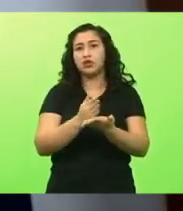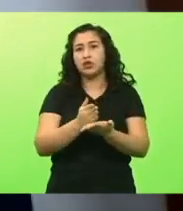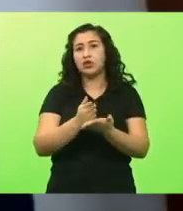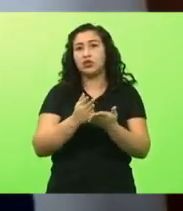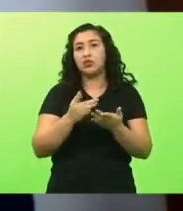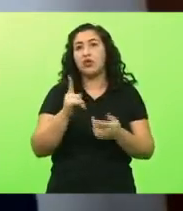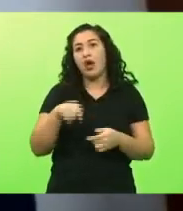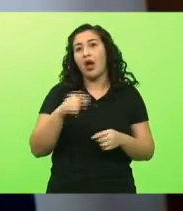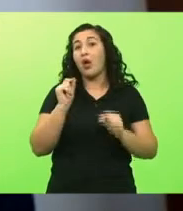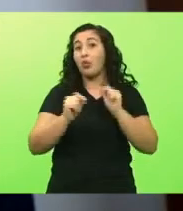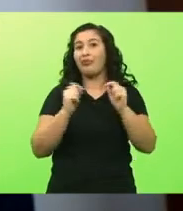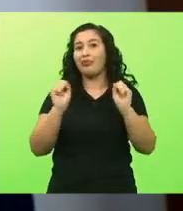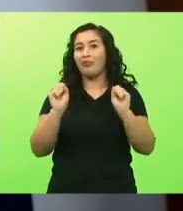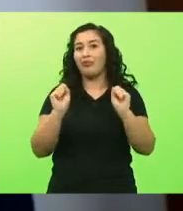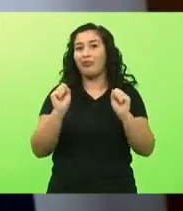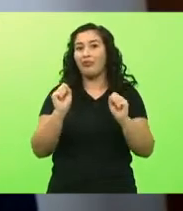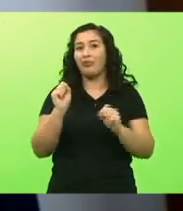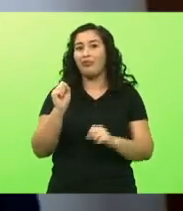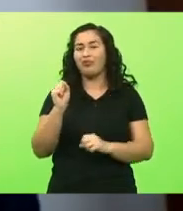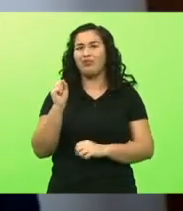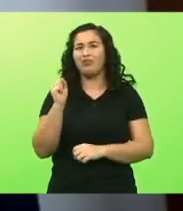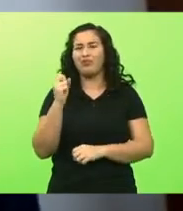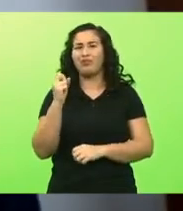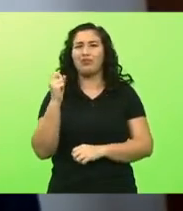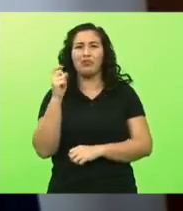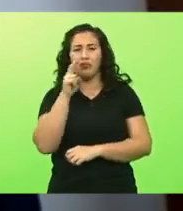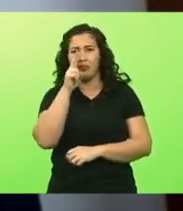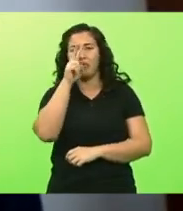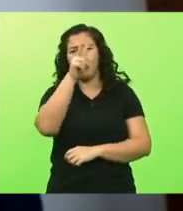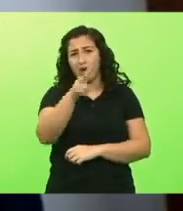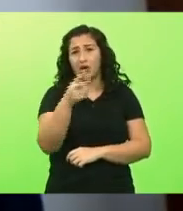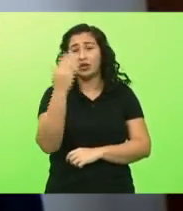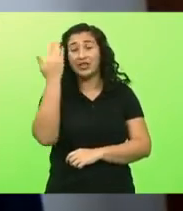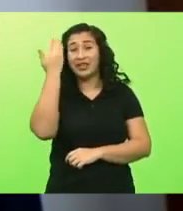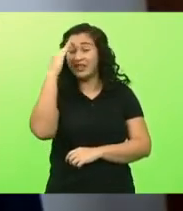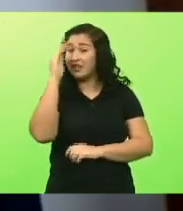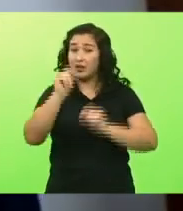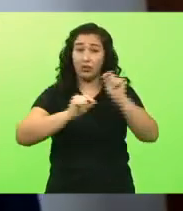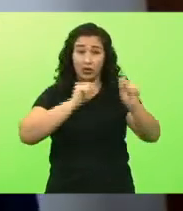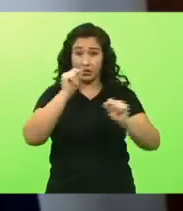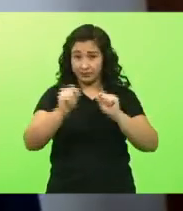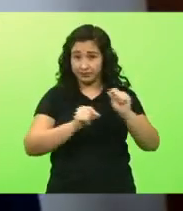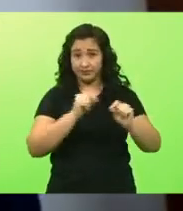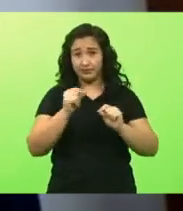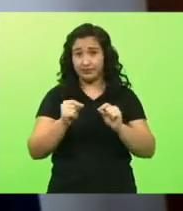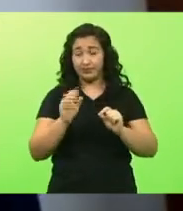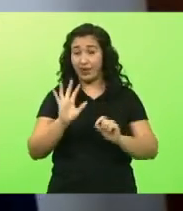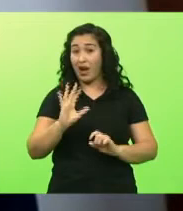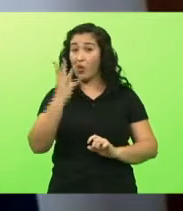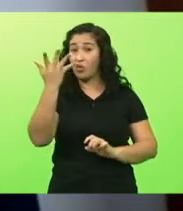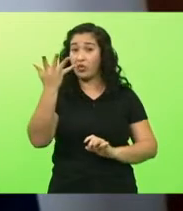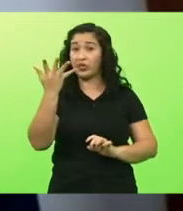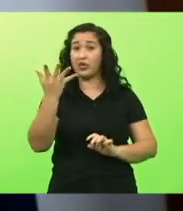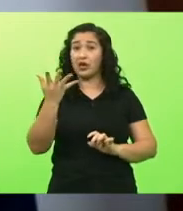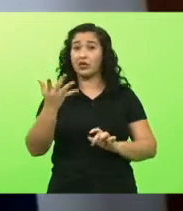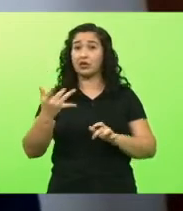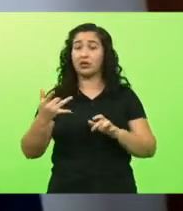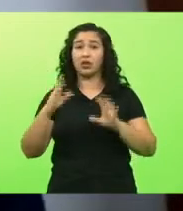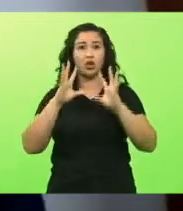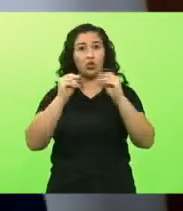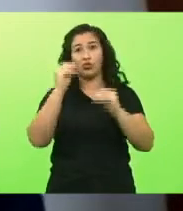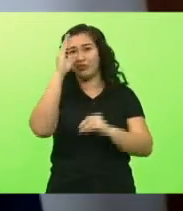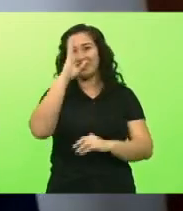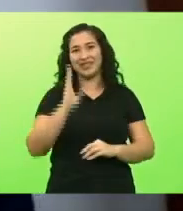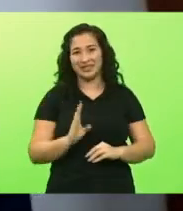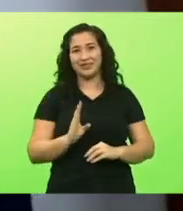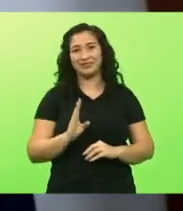forte. E isso nós temos que entender que está acontecendo em boa parte do Brasil.